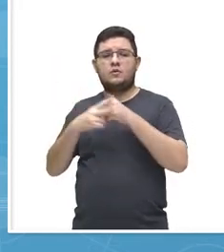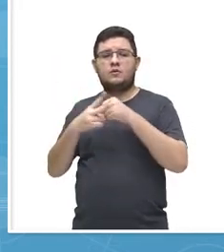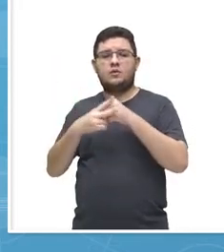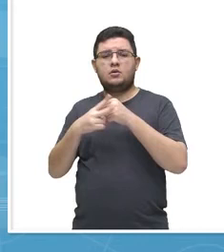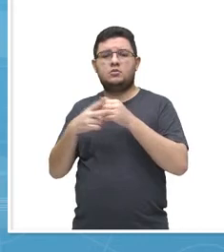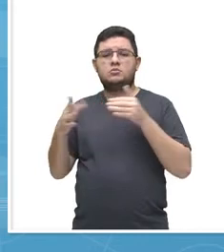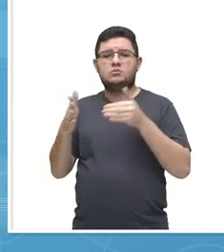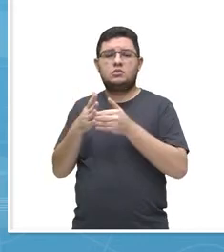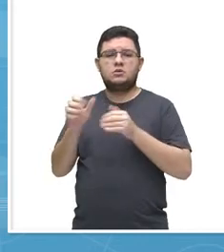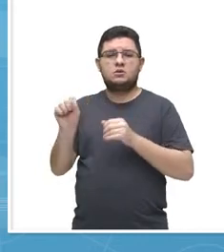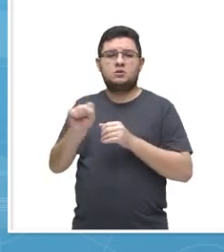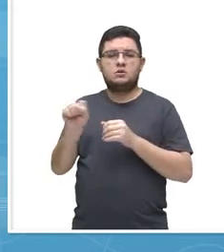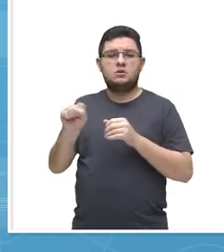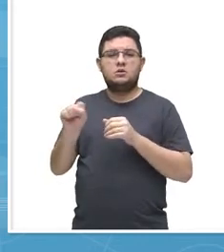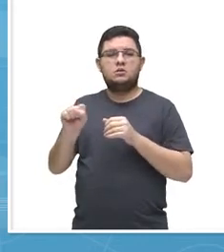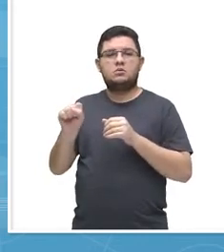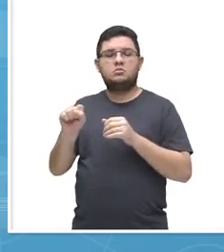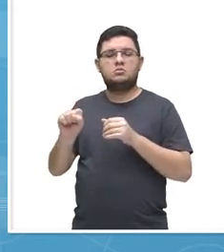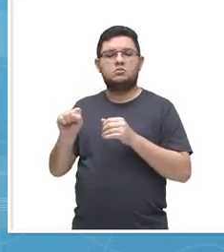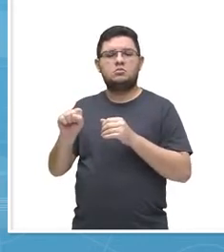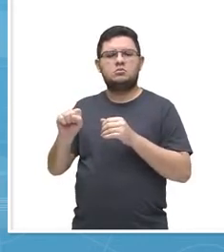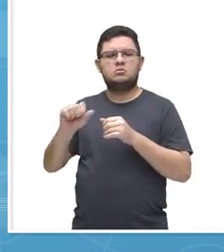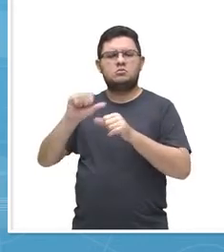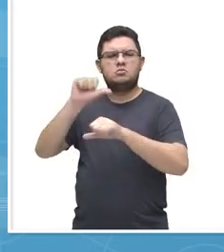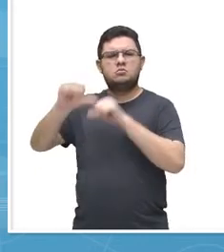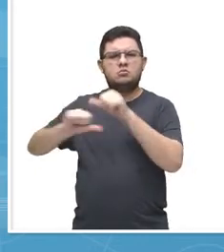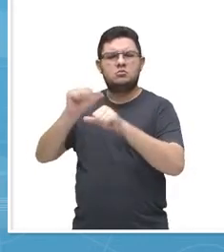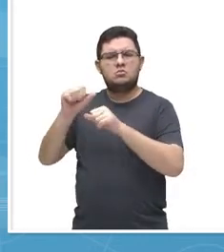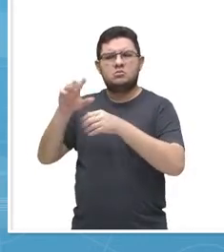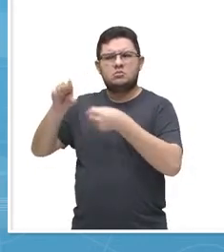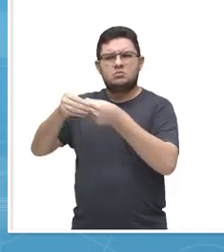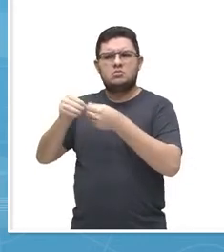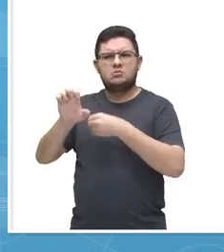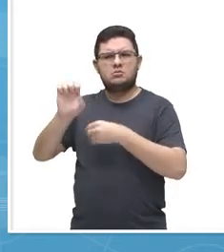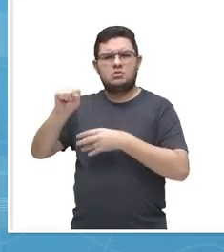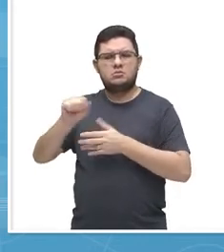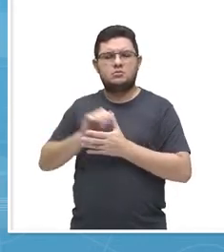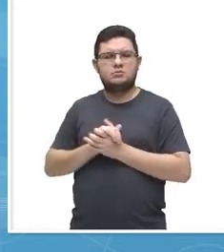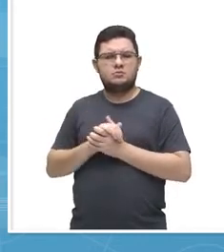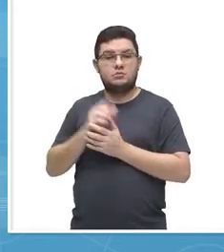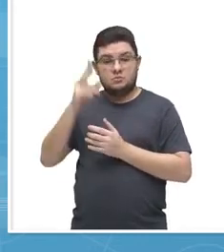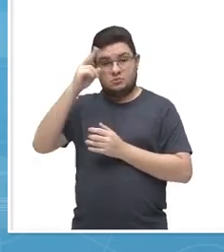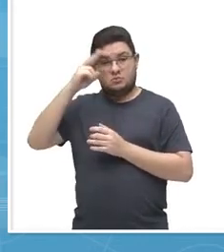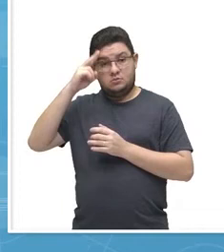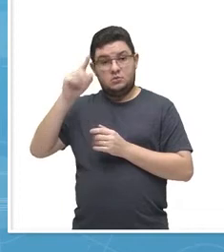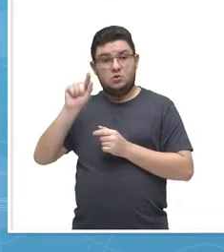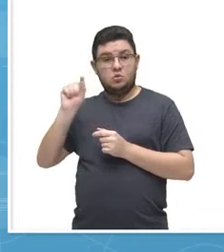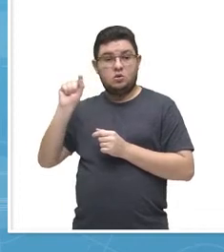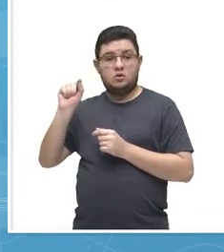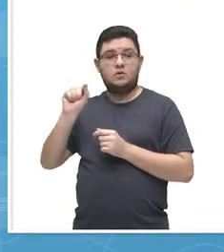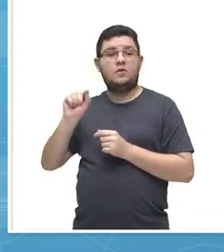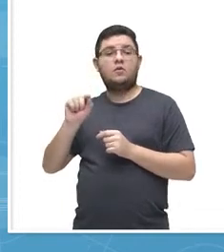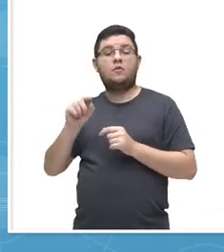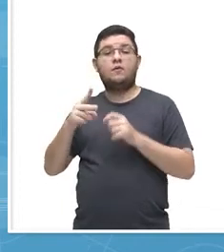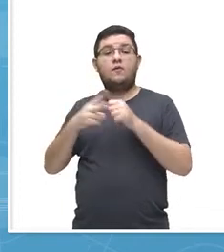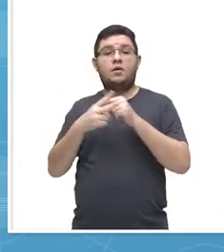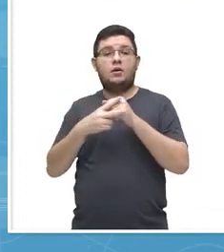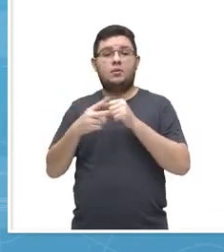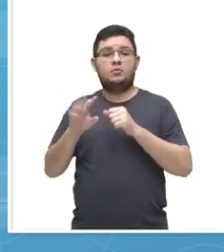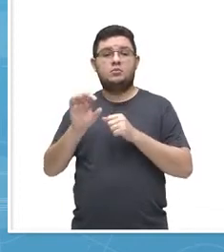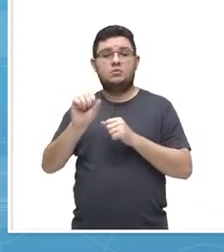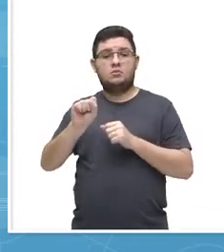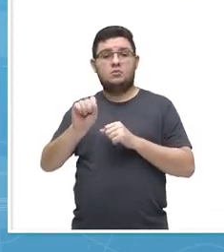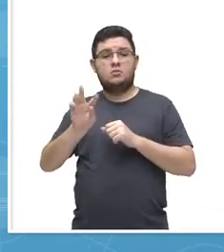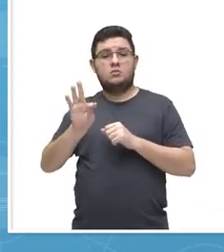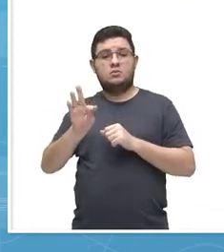ES. Só lembrando, qual é o verbo principal aqui da frase da Julia? O verbo é study, né? A